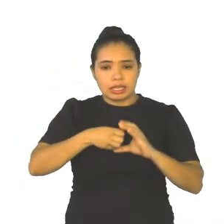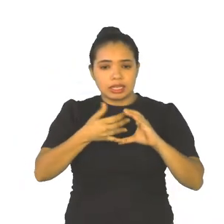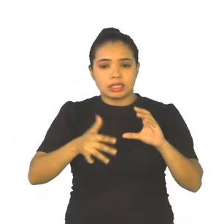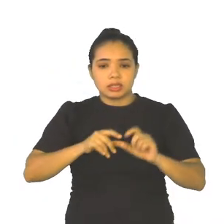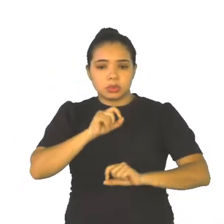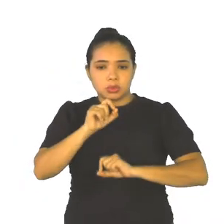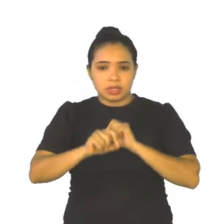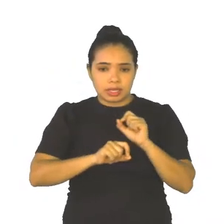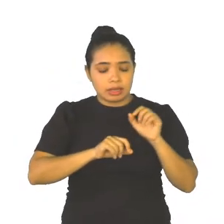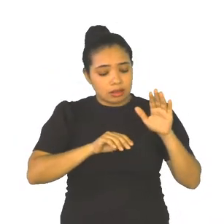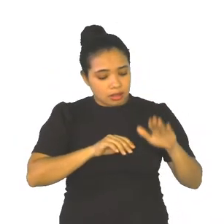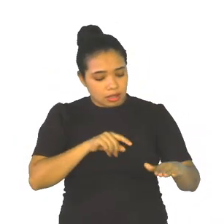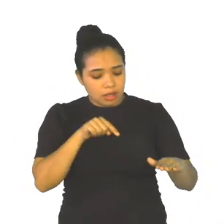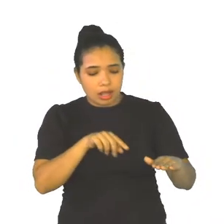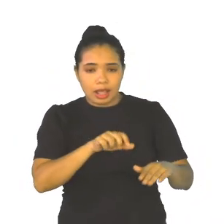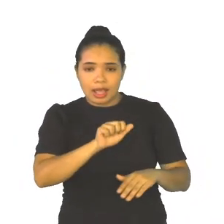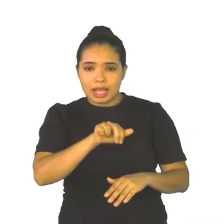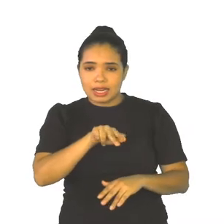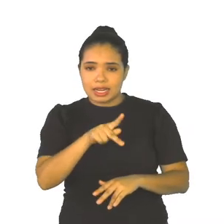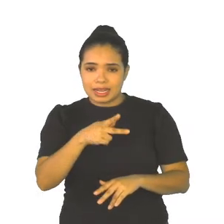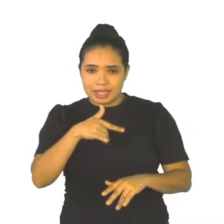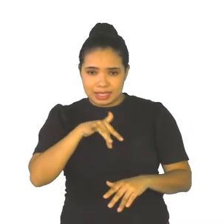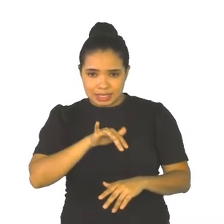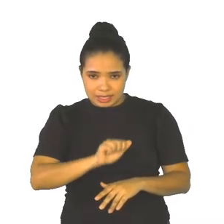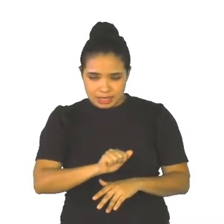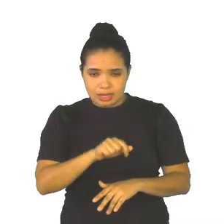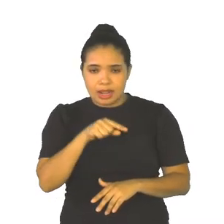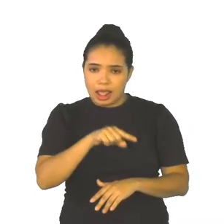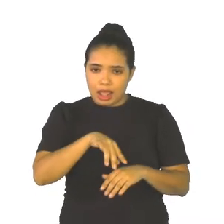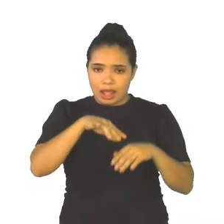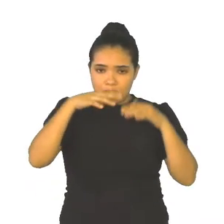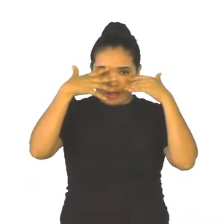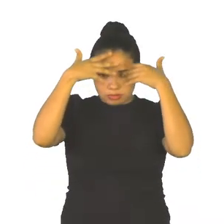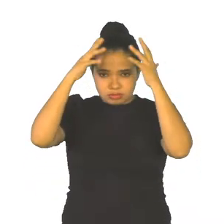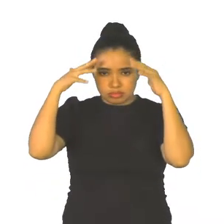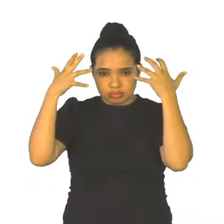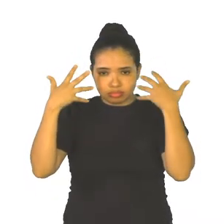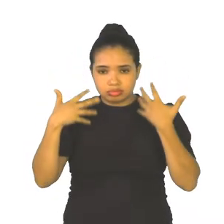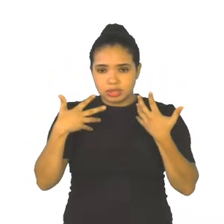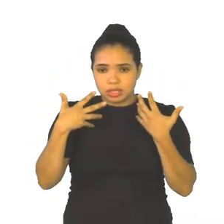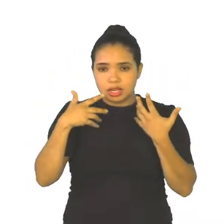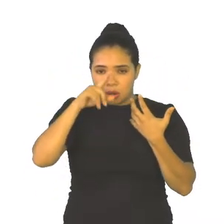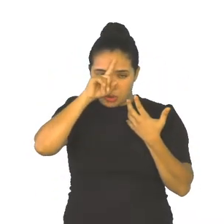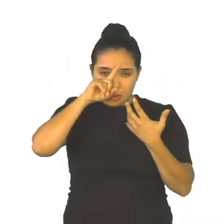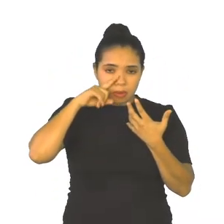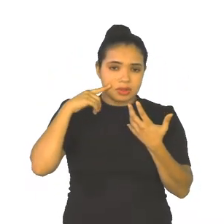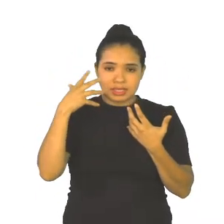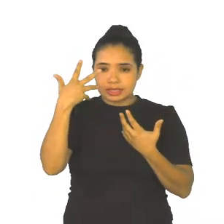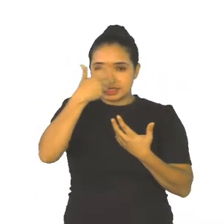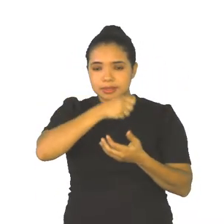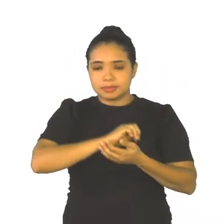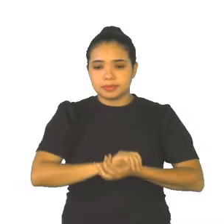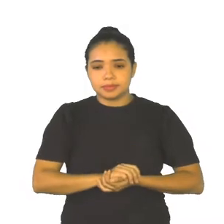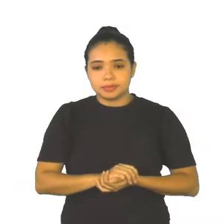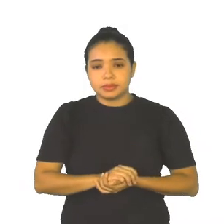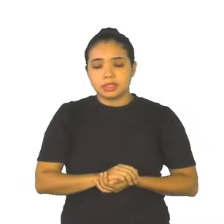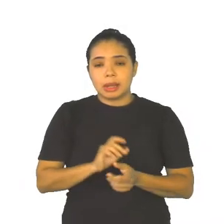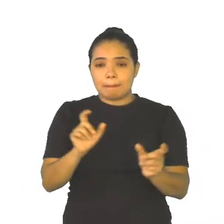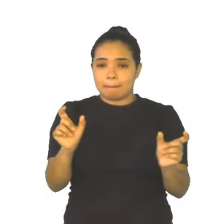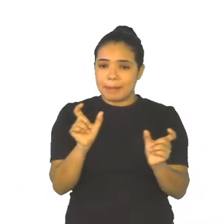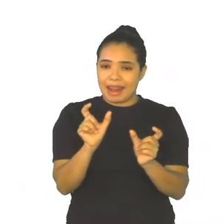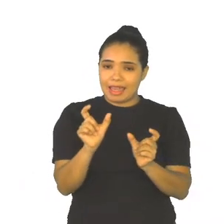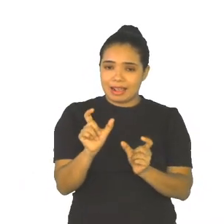A menina Aninha, né? Dizendo que ela é loira e é linda. E as palavras amarelos,